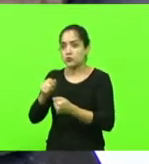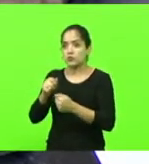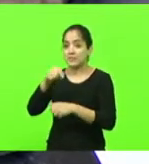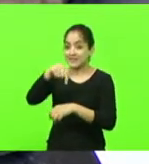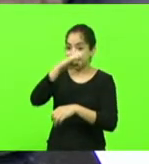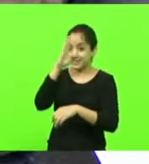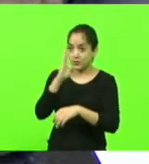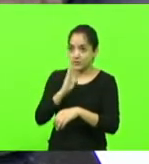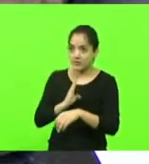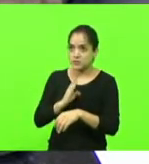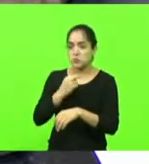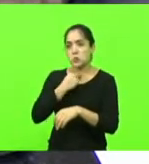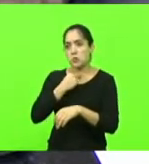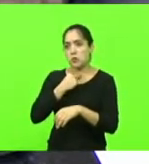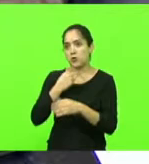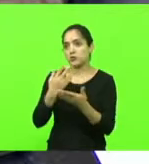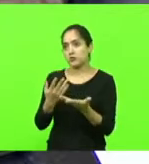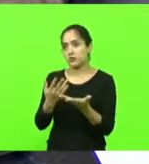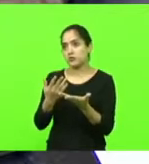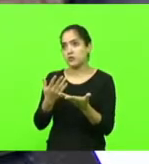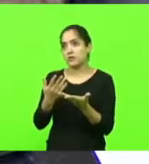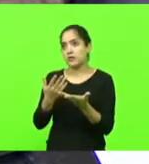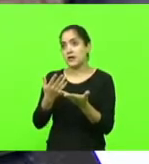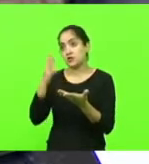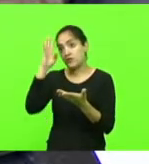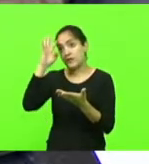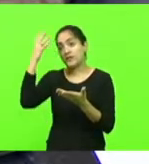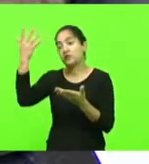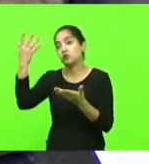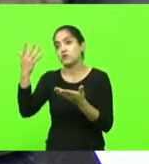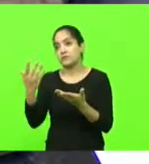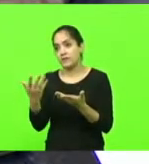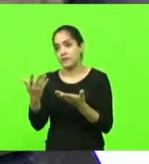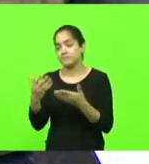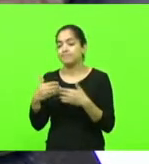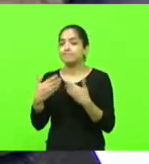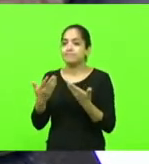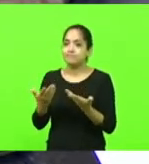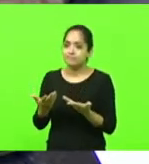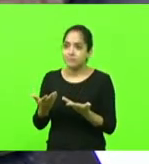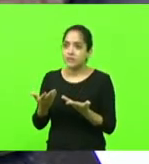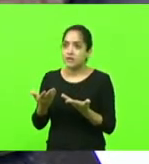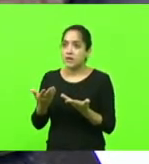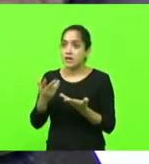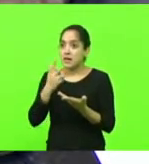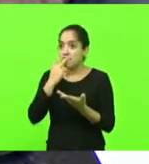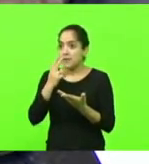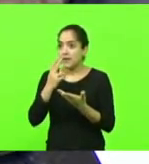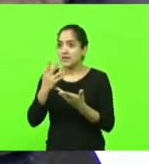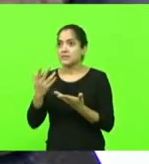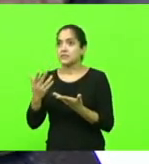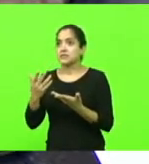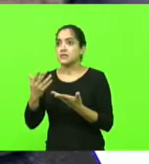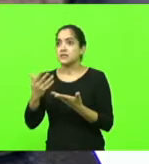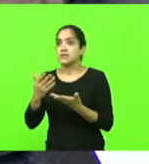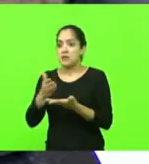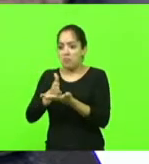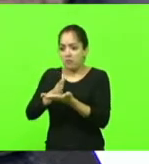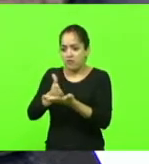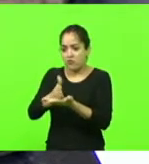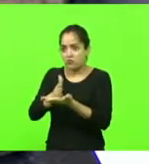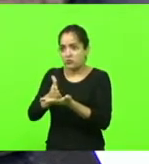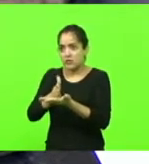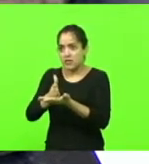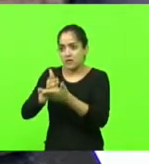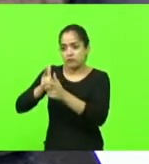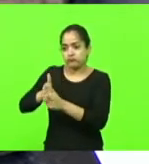Brasil não pode, nós vamos resolver o Brasil. Parece que se o sujeito estiver passando a fronteira com uma bazuca, tudo